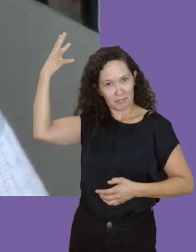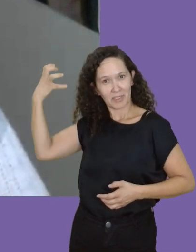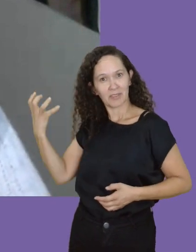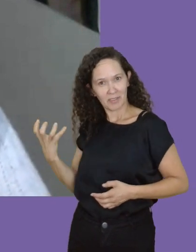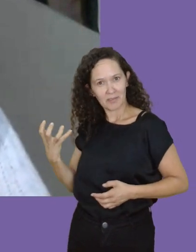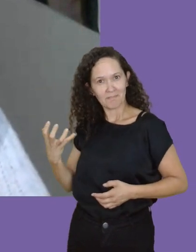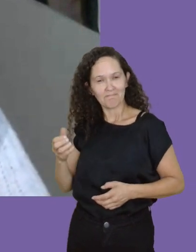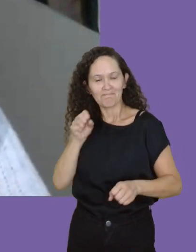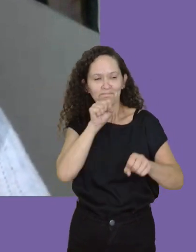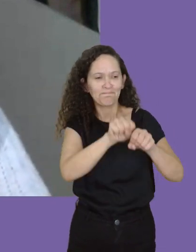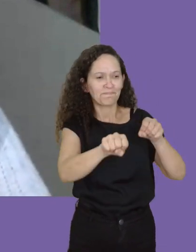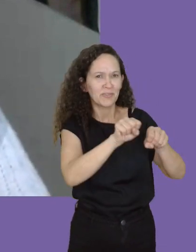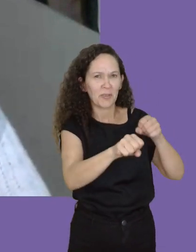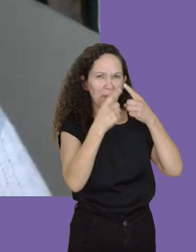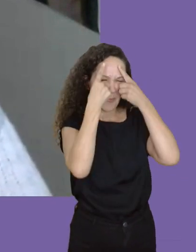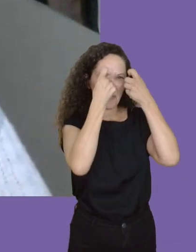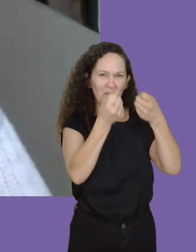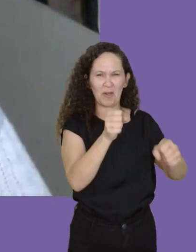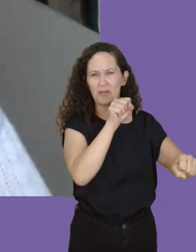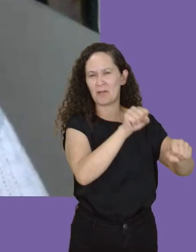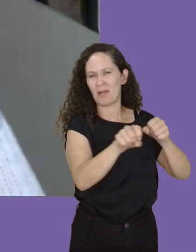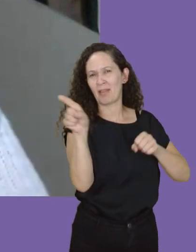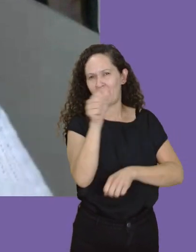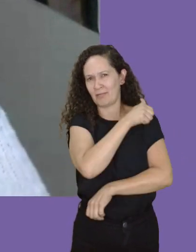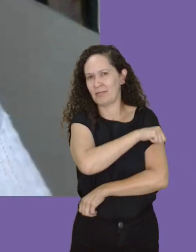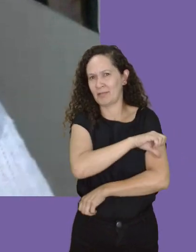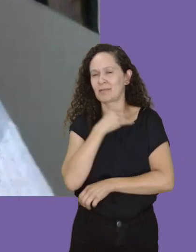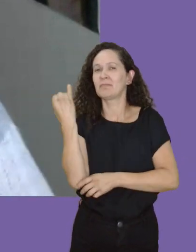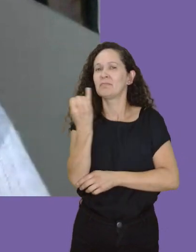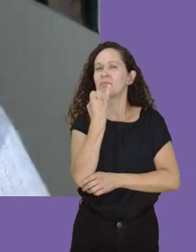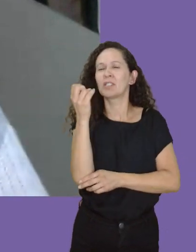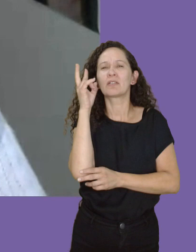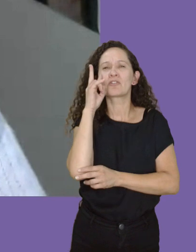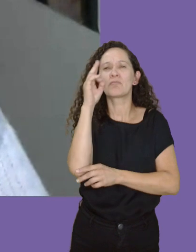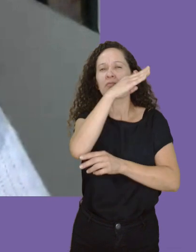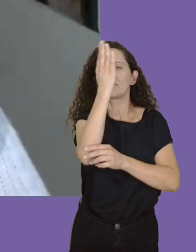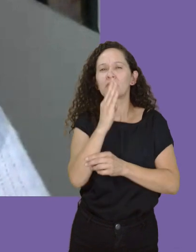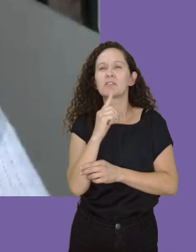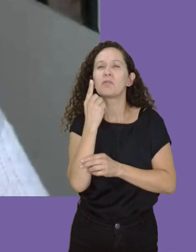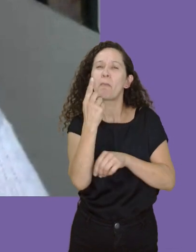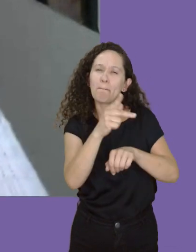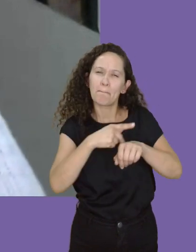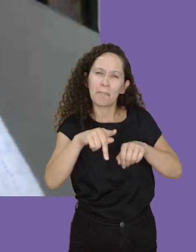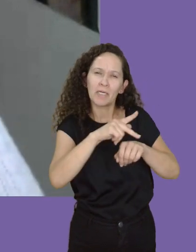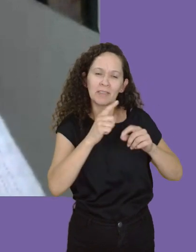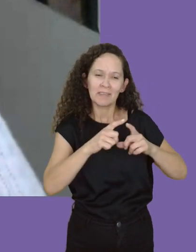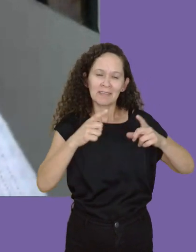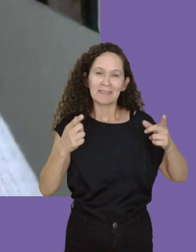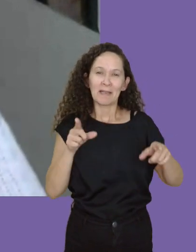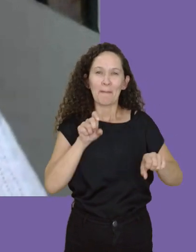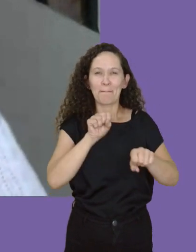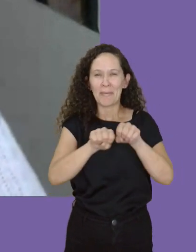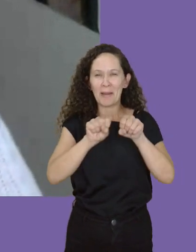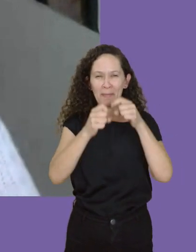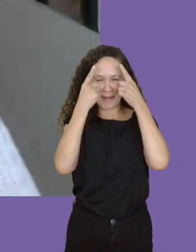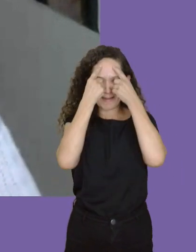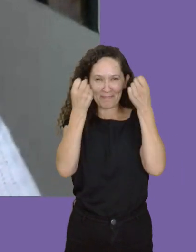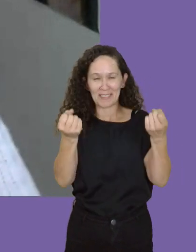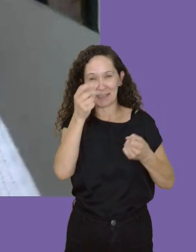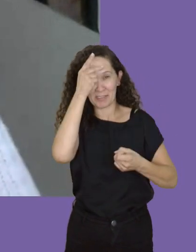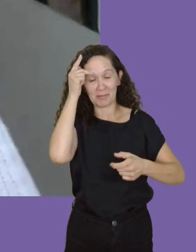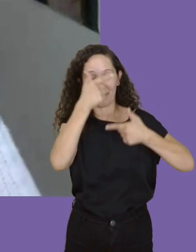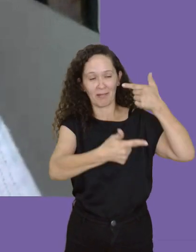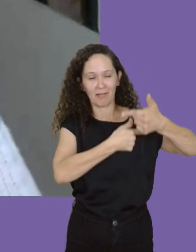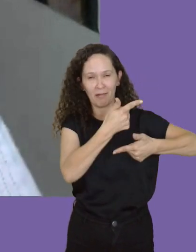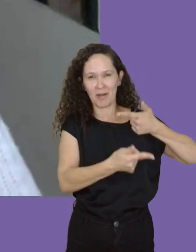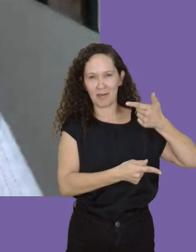que foi brutalmente assassinada. Né? É importante lembrar que o Brasil é um dos países mais violentos para defensores dos